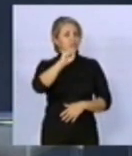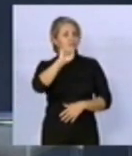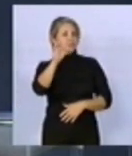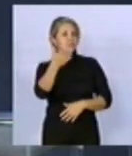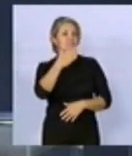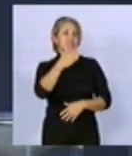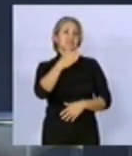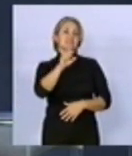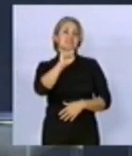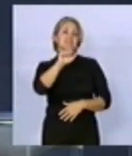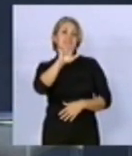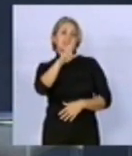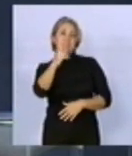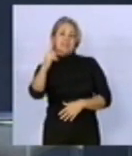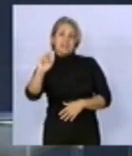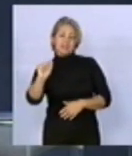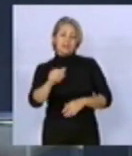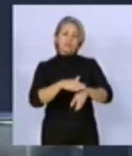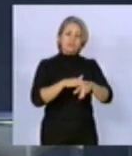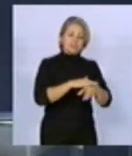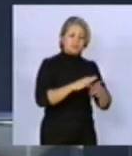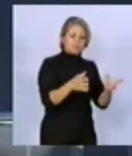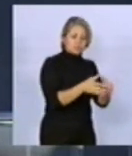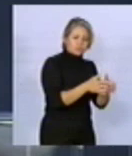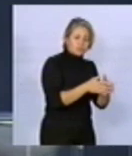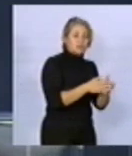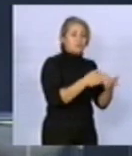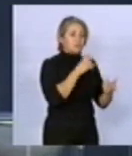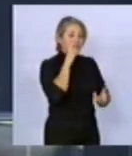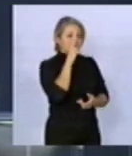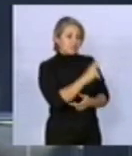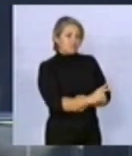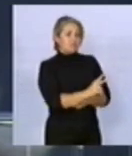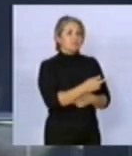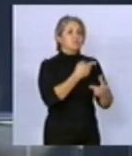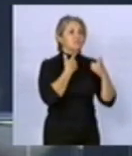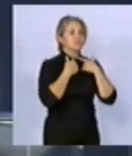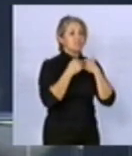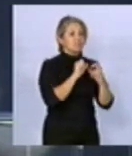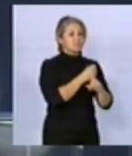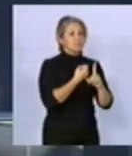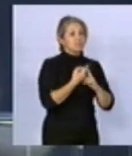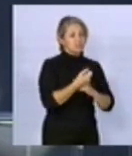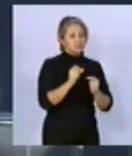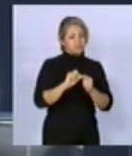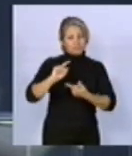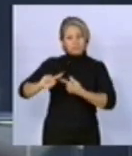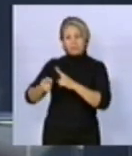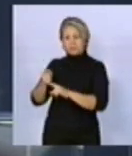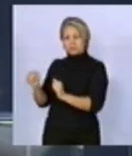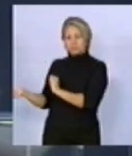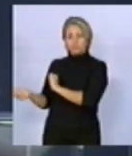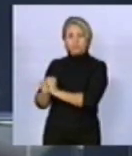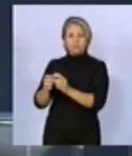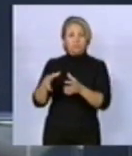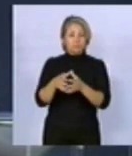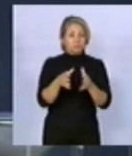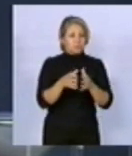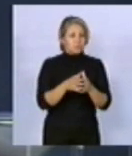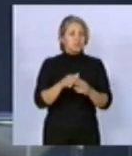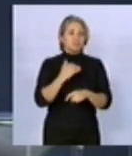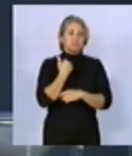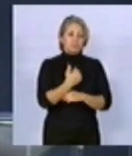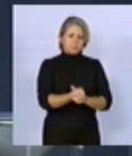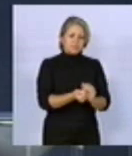explicando uma pressão anseio da sociedade o setor fez um acordo chamando para si